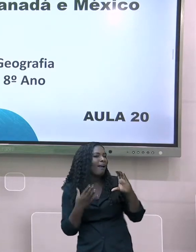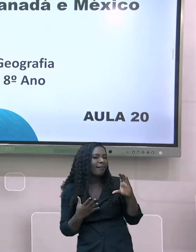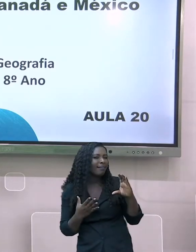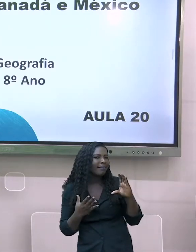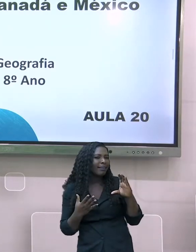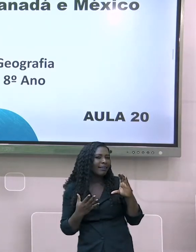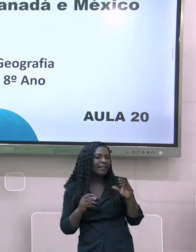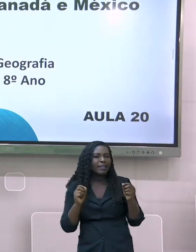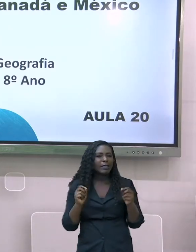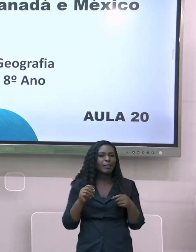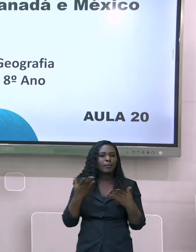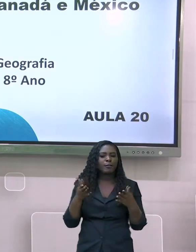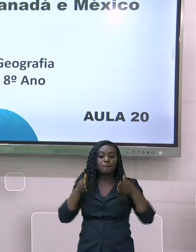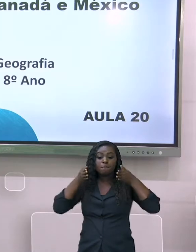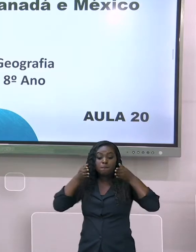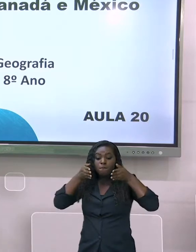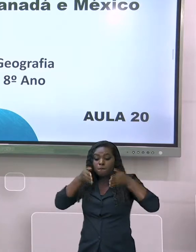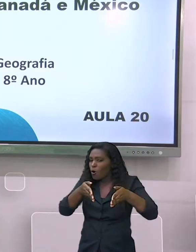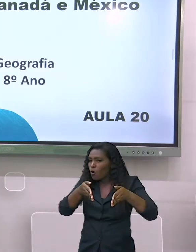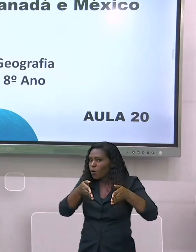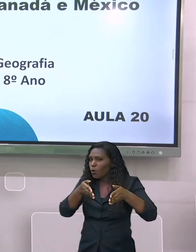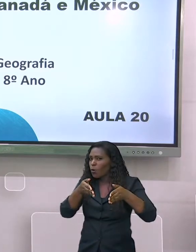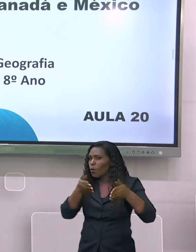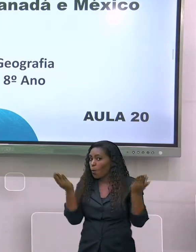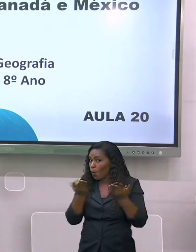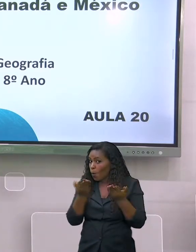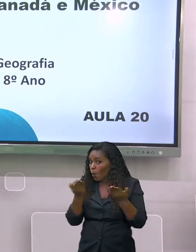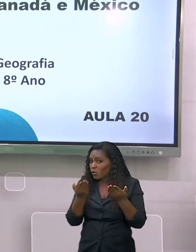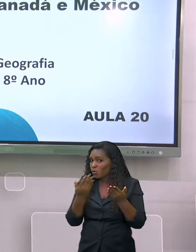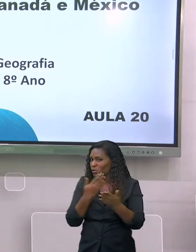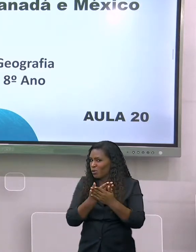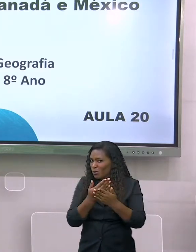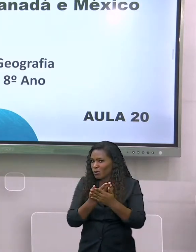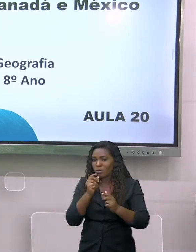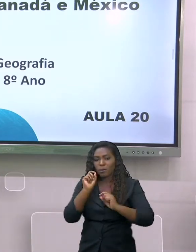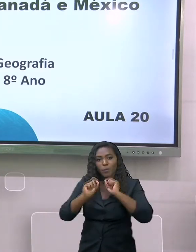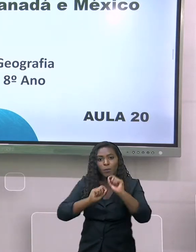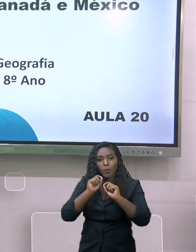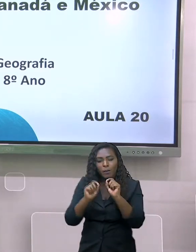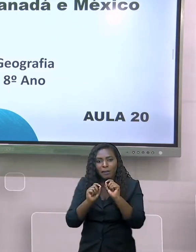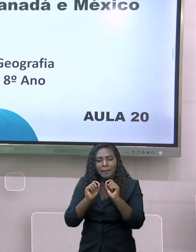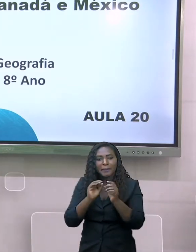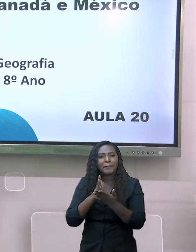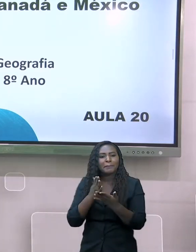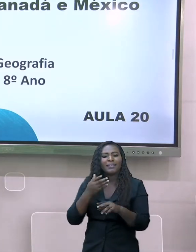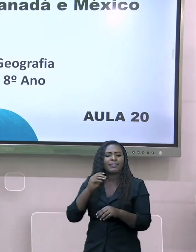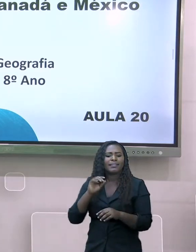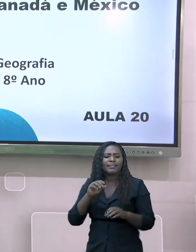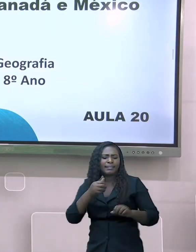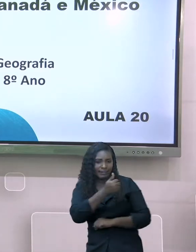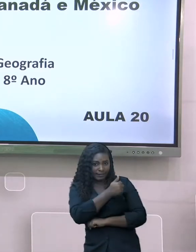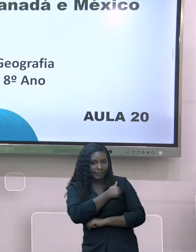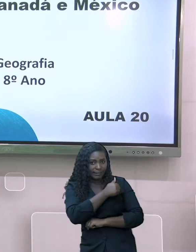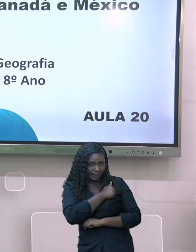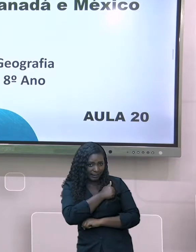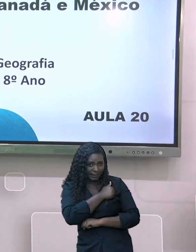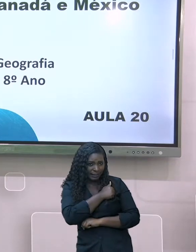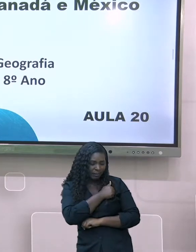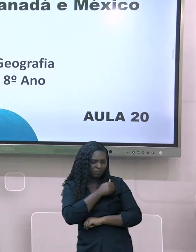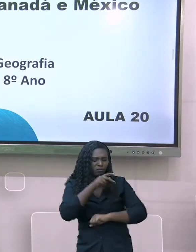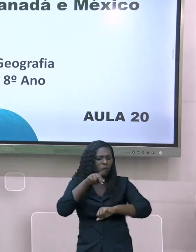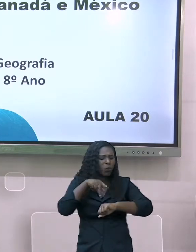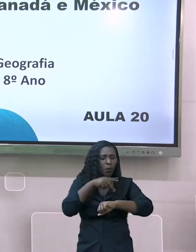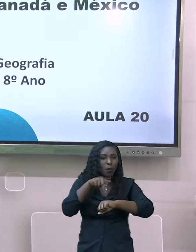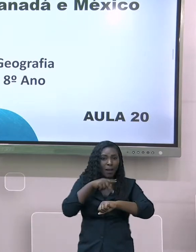que a gente vai focar muito é que, apesar de ser o segundo